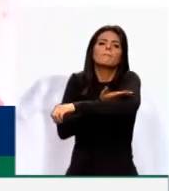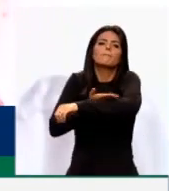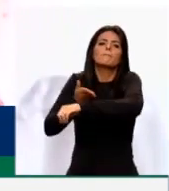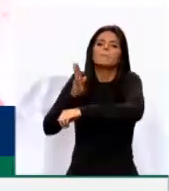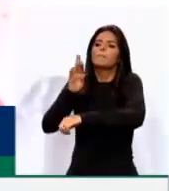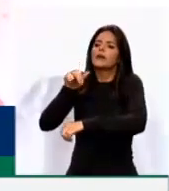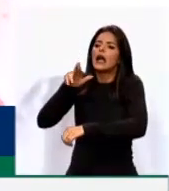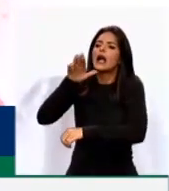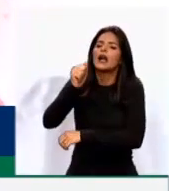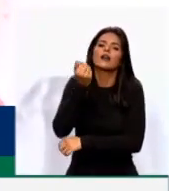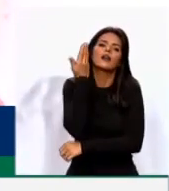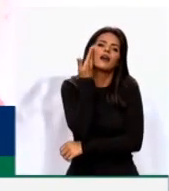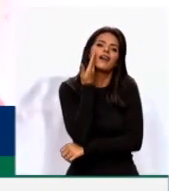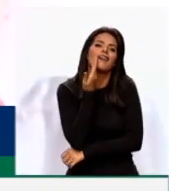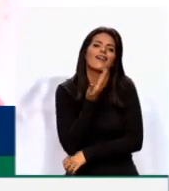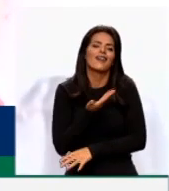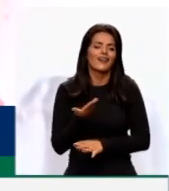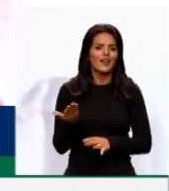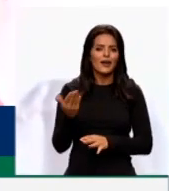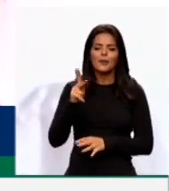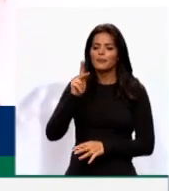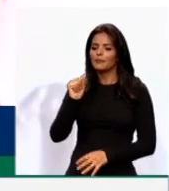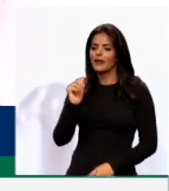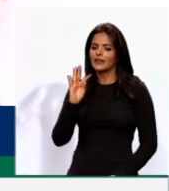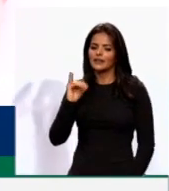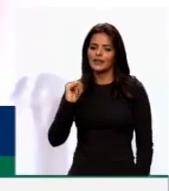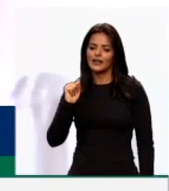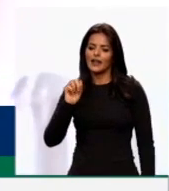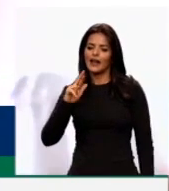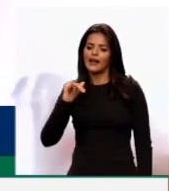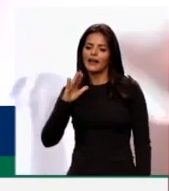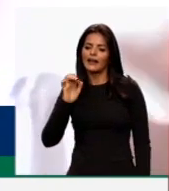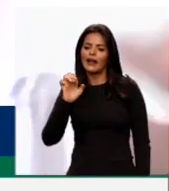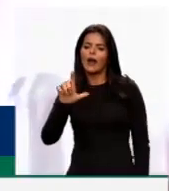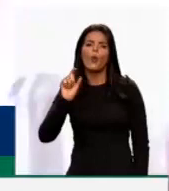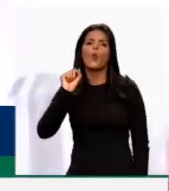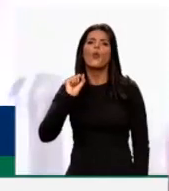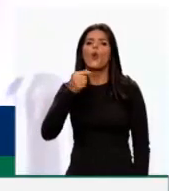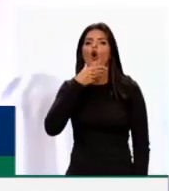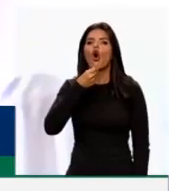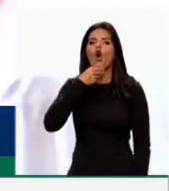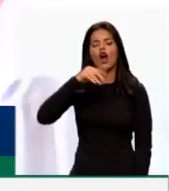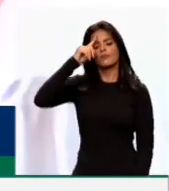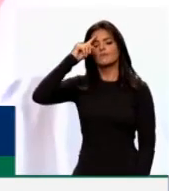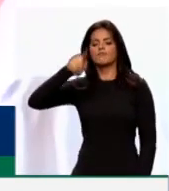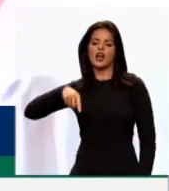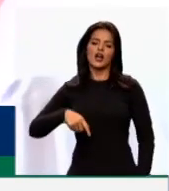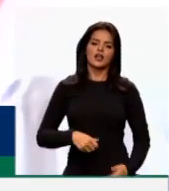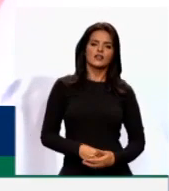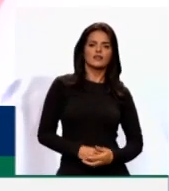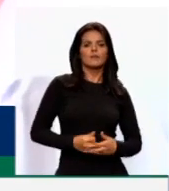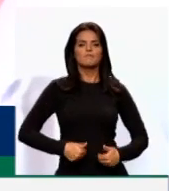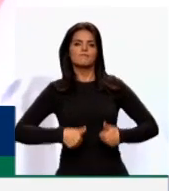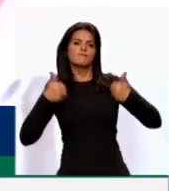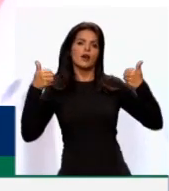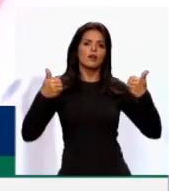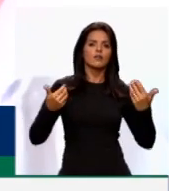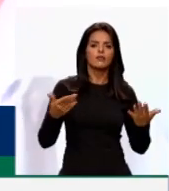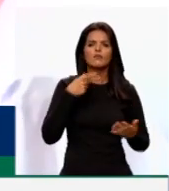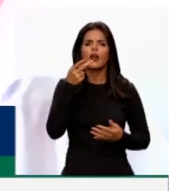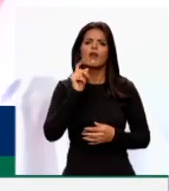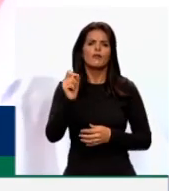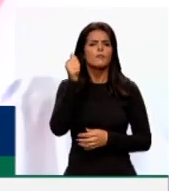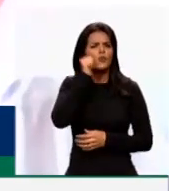mulheres negras. As mulheres negras estão ocupando esse espaço.